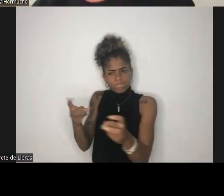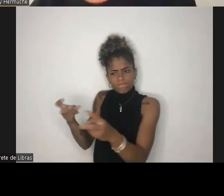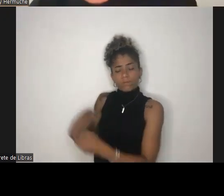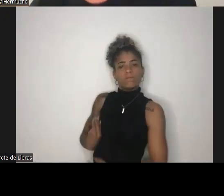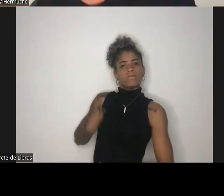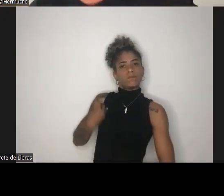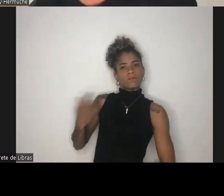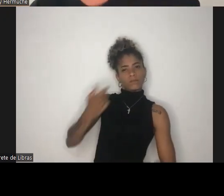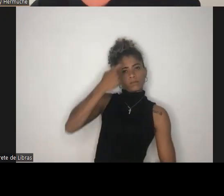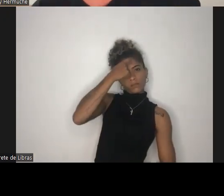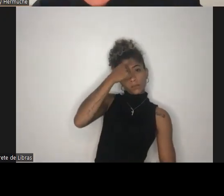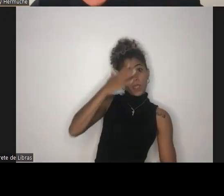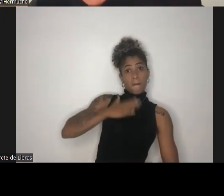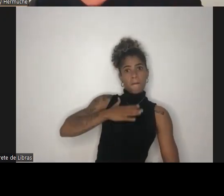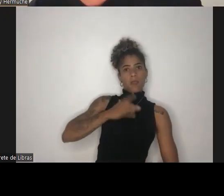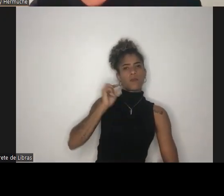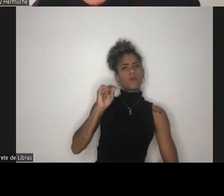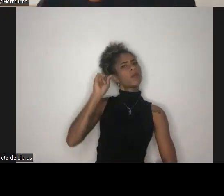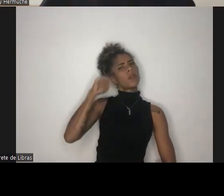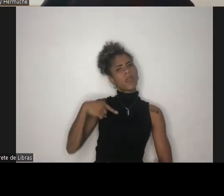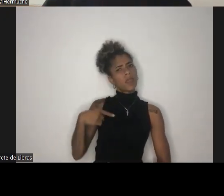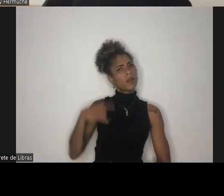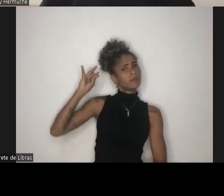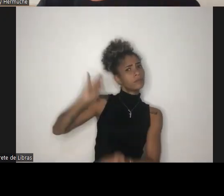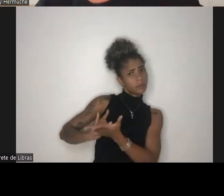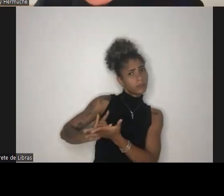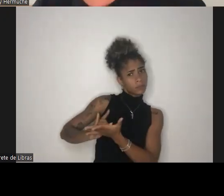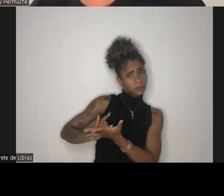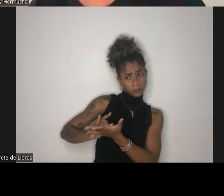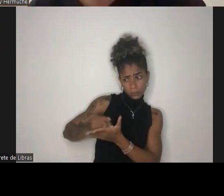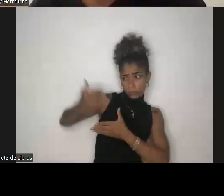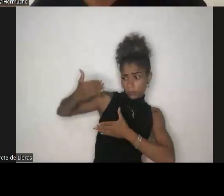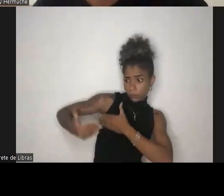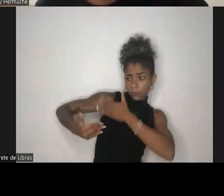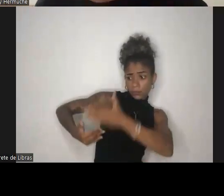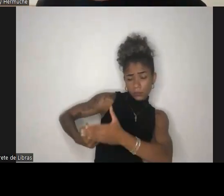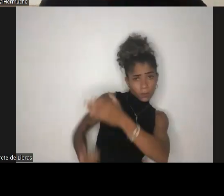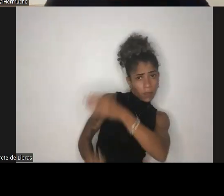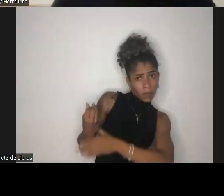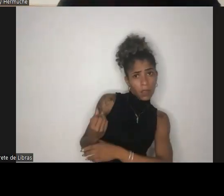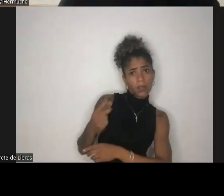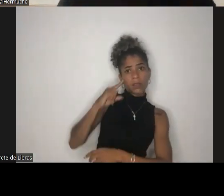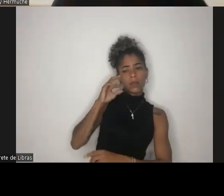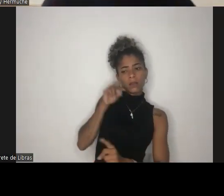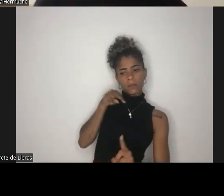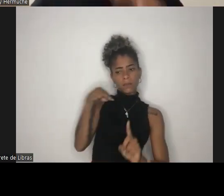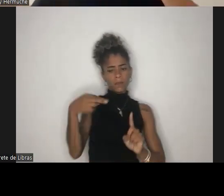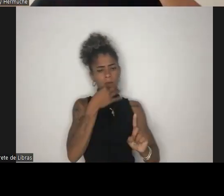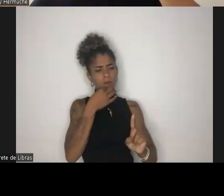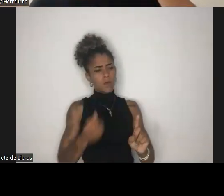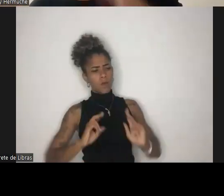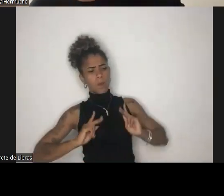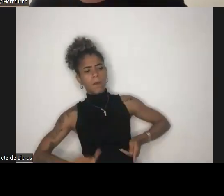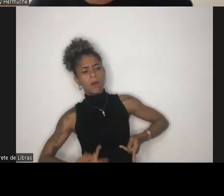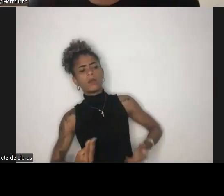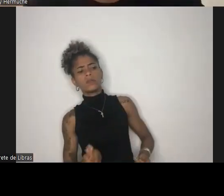conscientização minha do que é realmente o processo criativo numa perspectiva de humanização né esse aqui